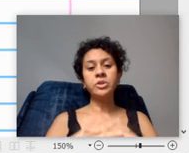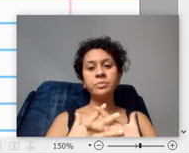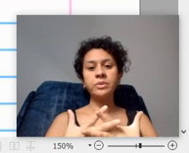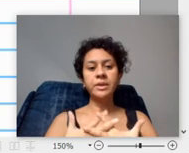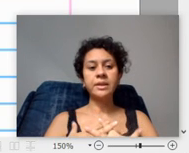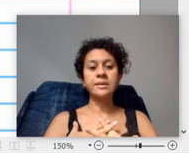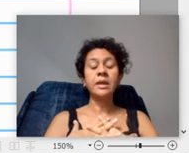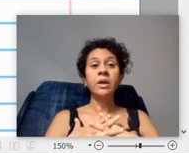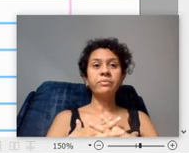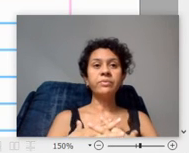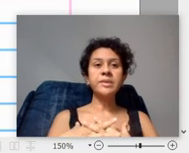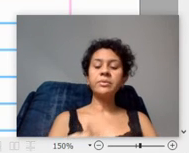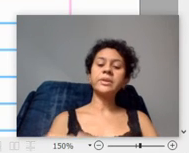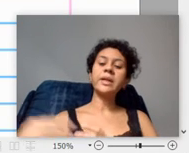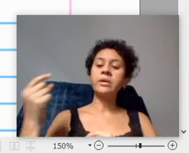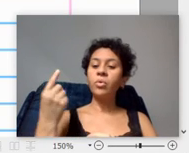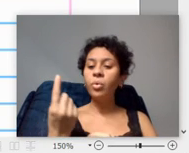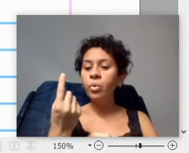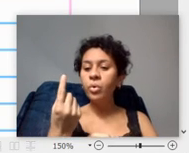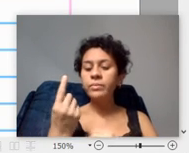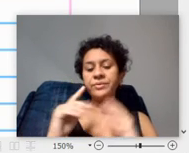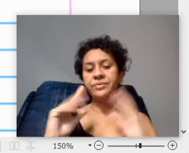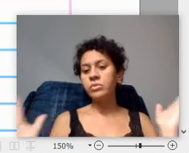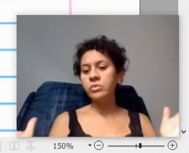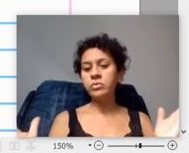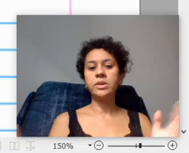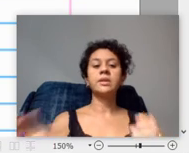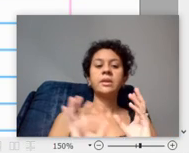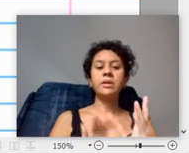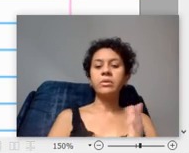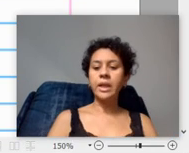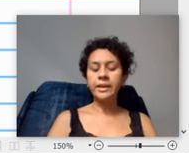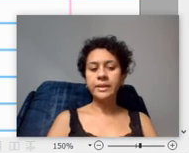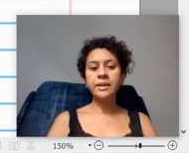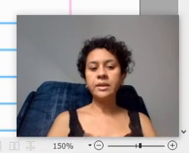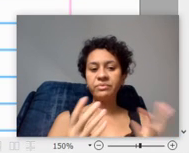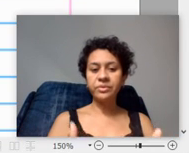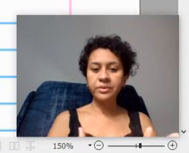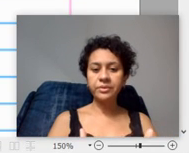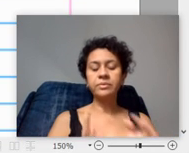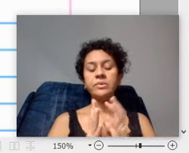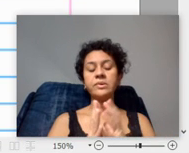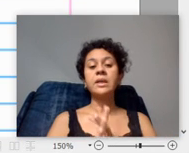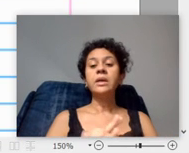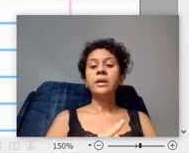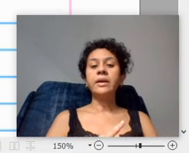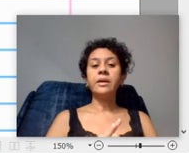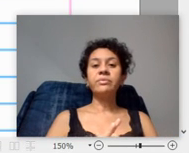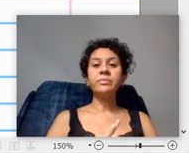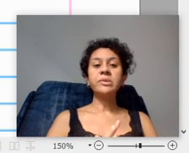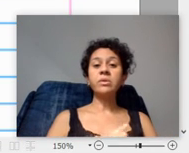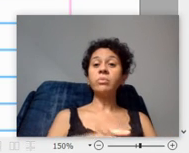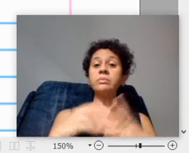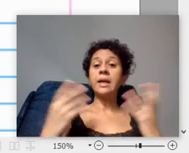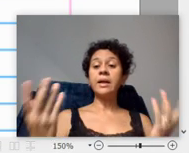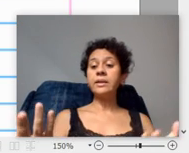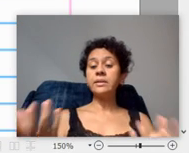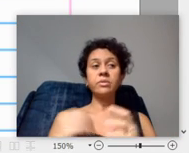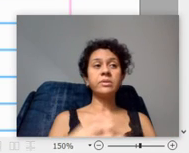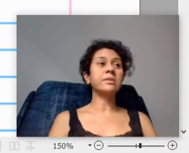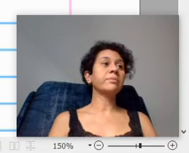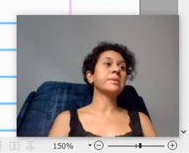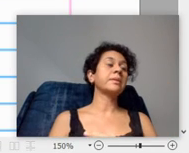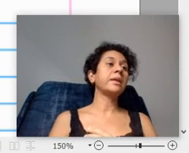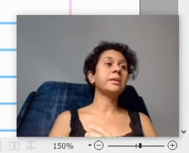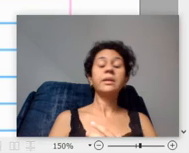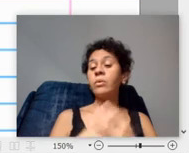então você pode pedir para a criança: vamos recortar uma figura e colar aqui? Vamos. Vamos contar